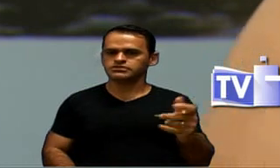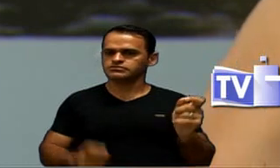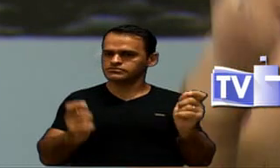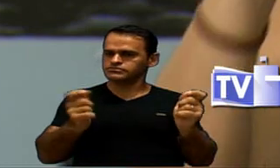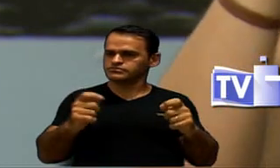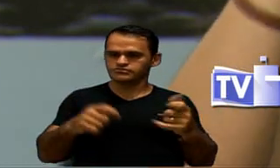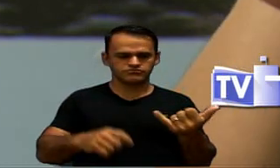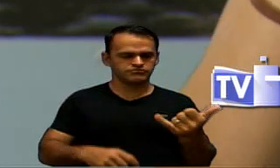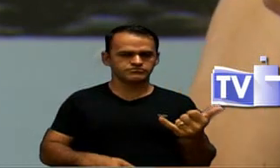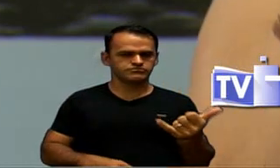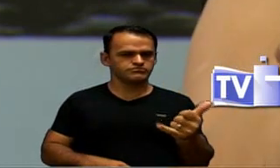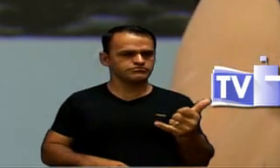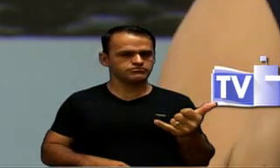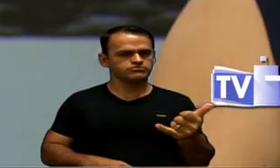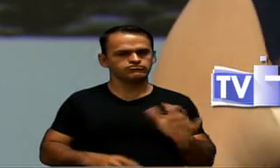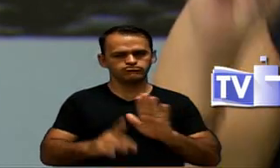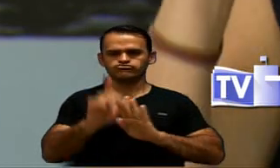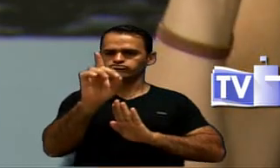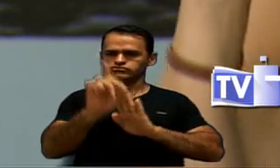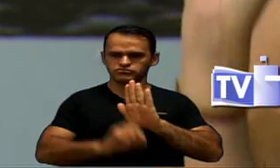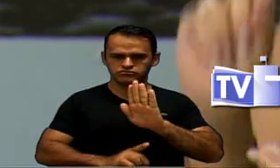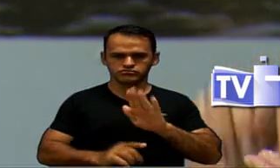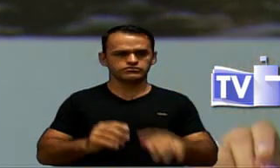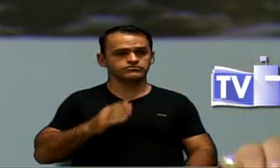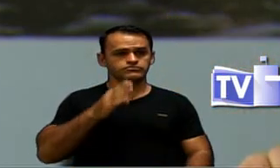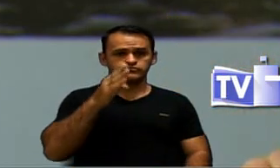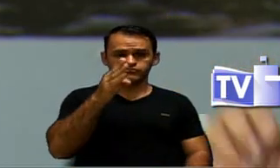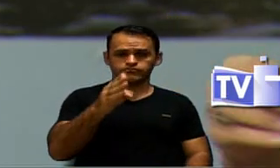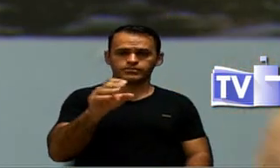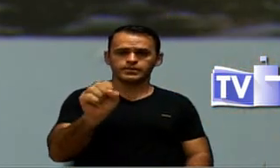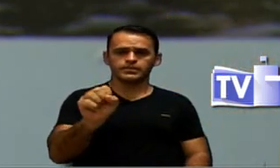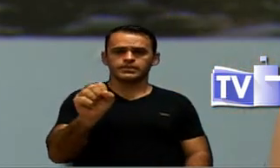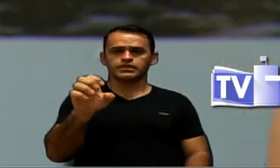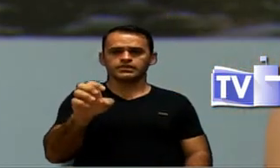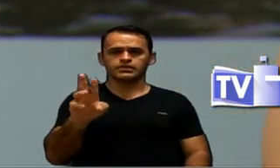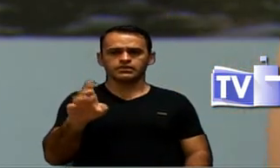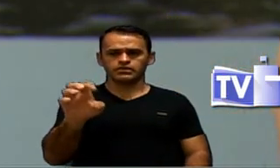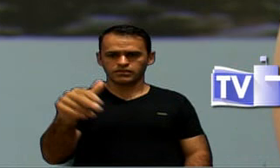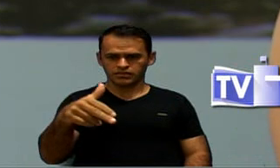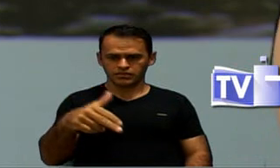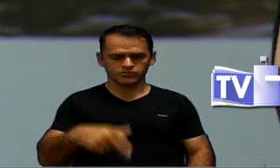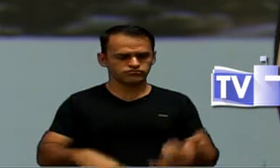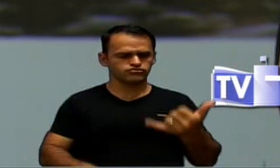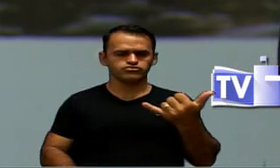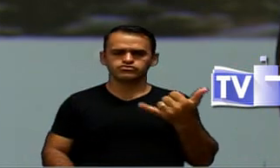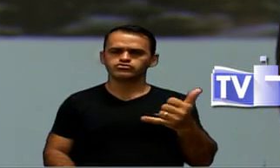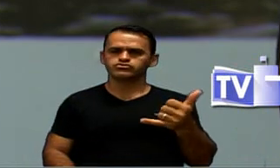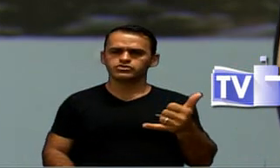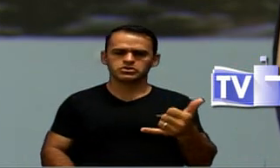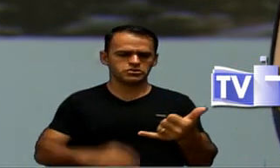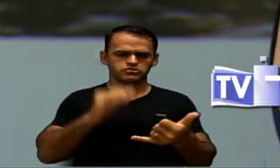protetiva, ela tem direito a ir no SEREM e cadastrar esse